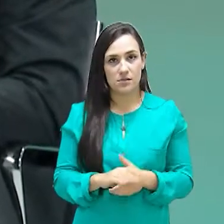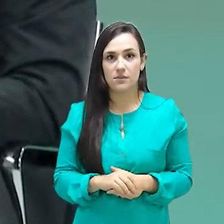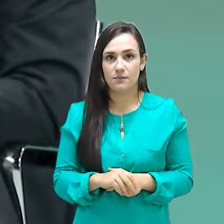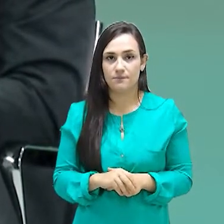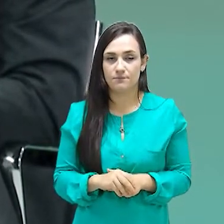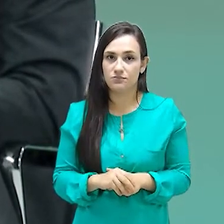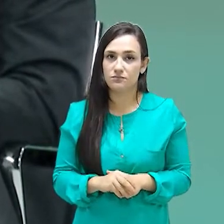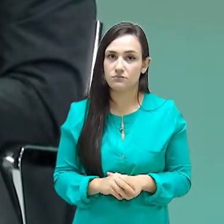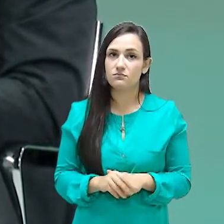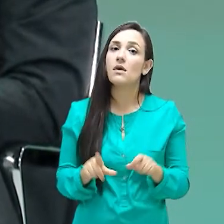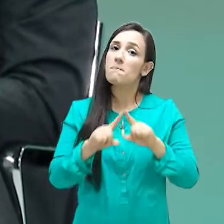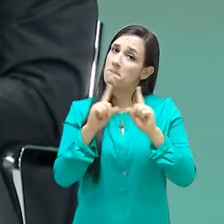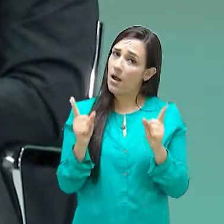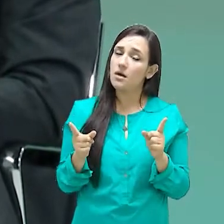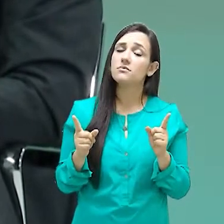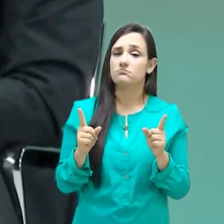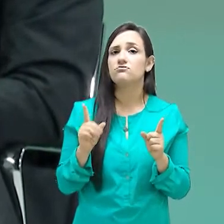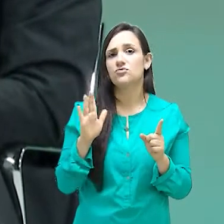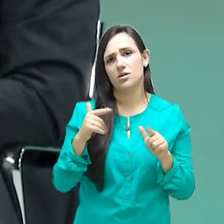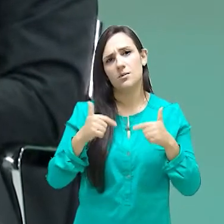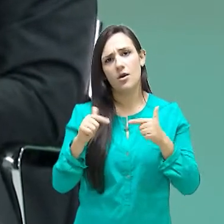trabalha com algumas ideias, como